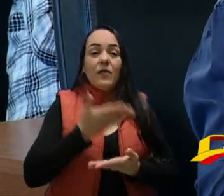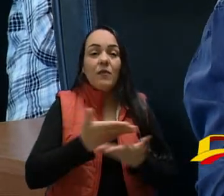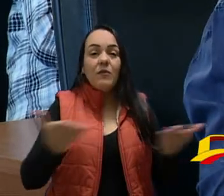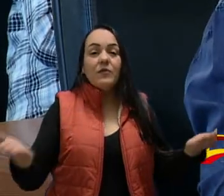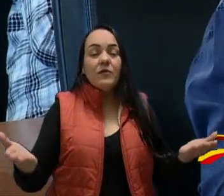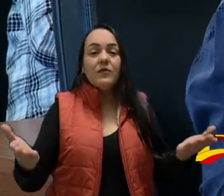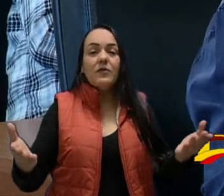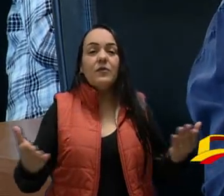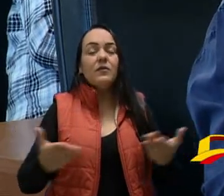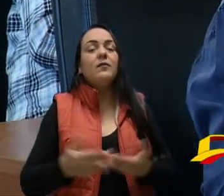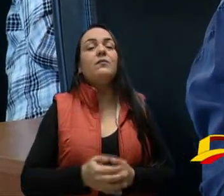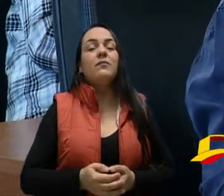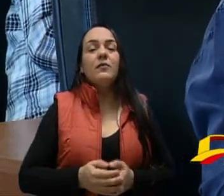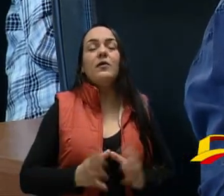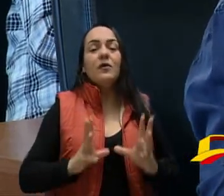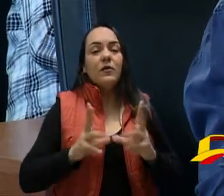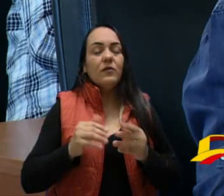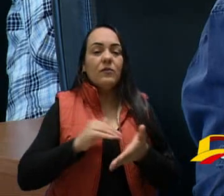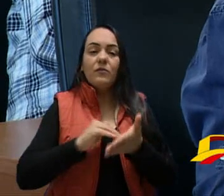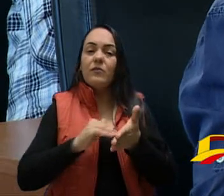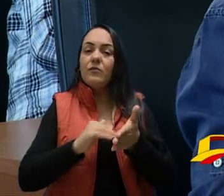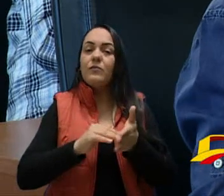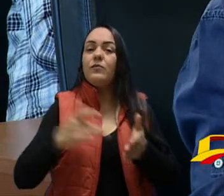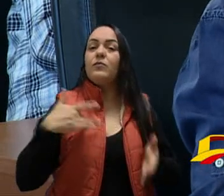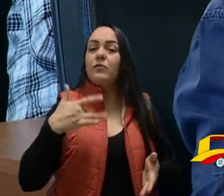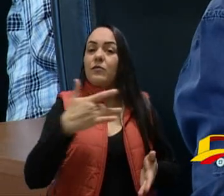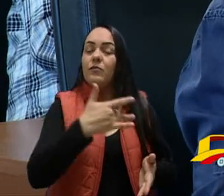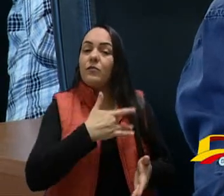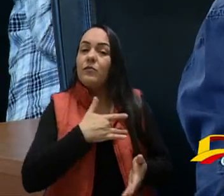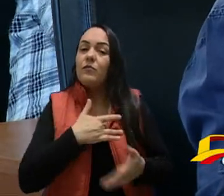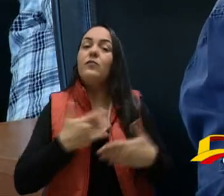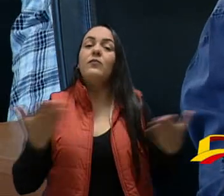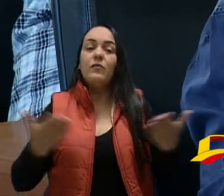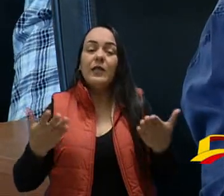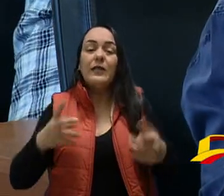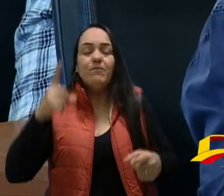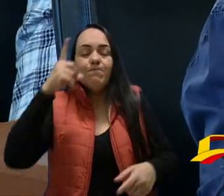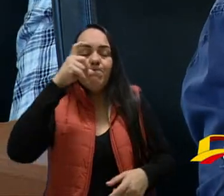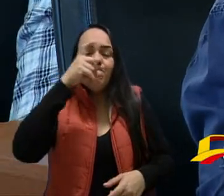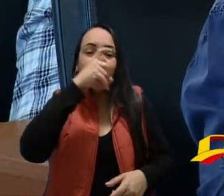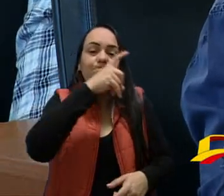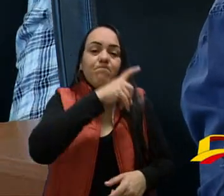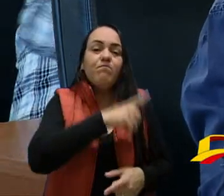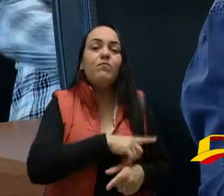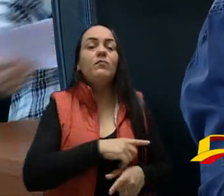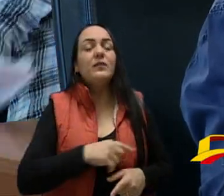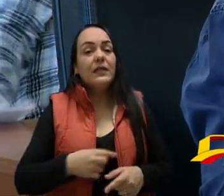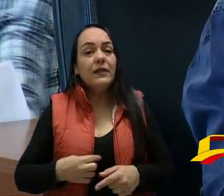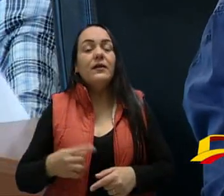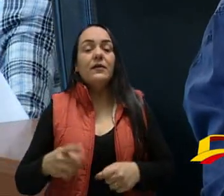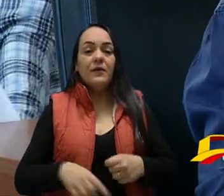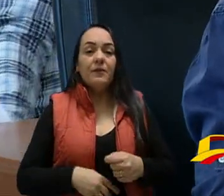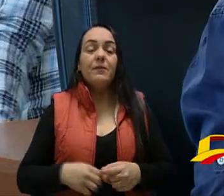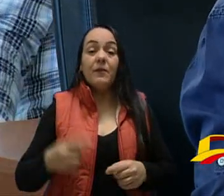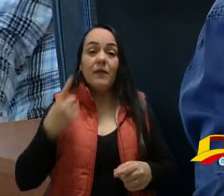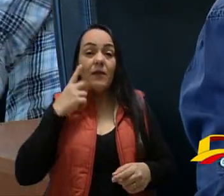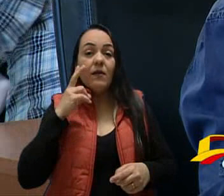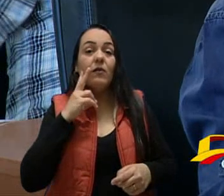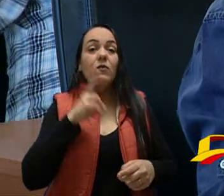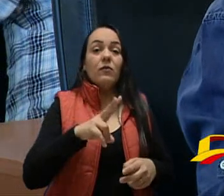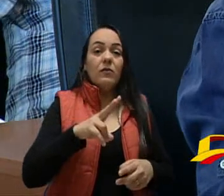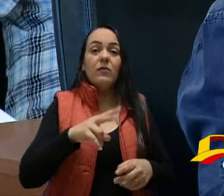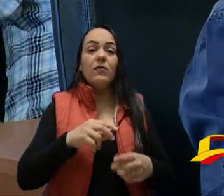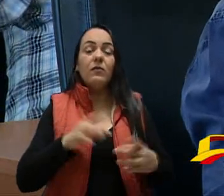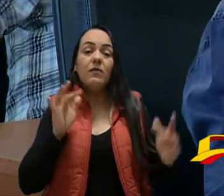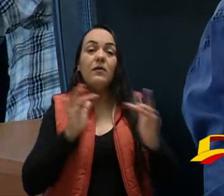bom dia a toda equipe da secretaria de saúde que passa nesse momento difícil aí com certeza deve estar muito antenado com a